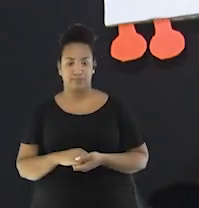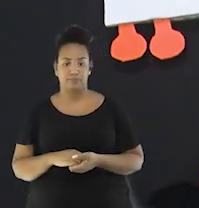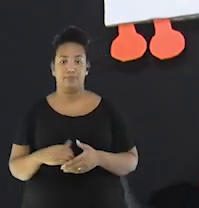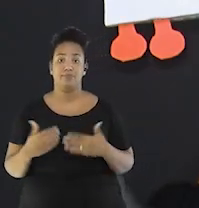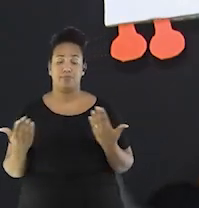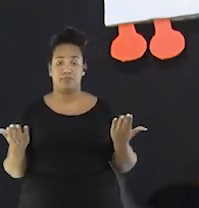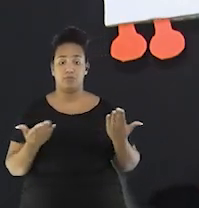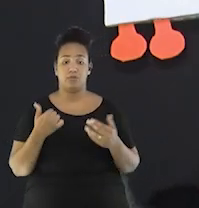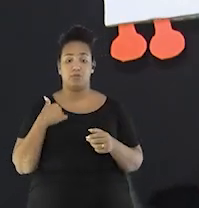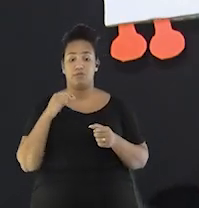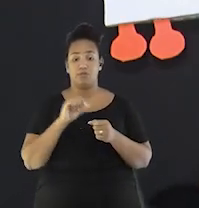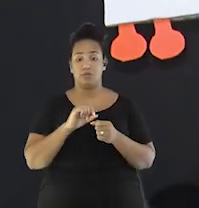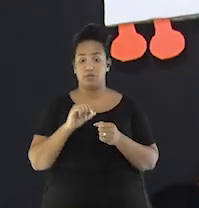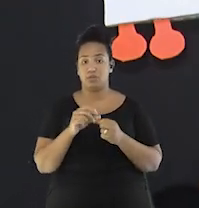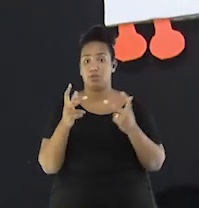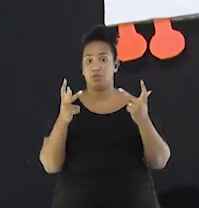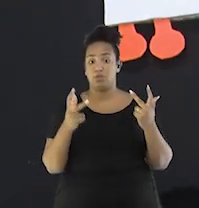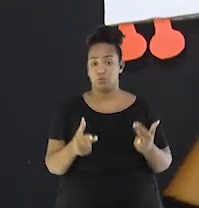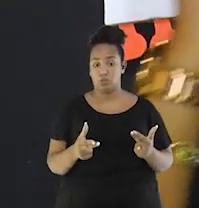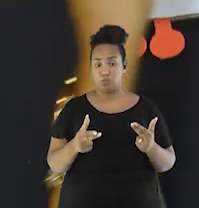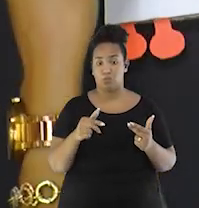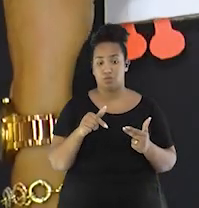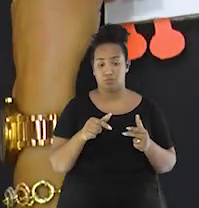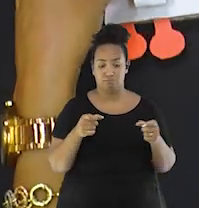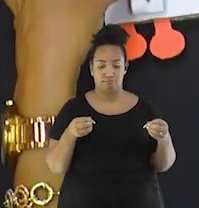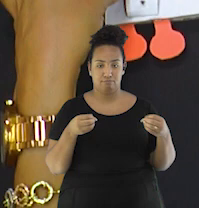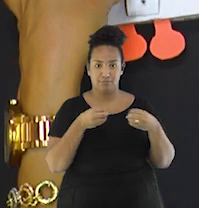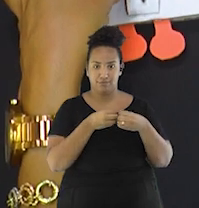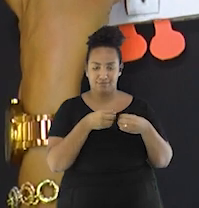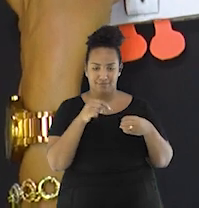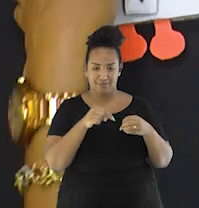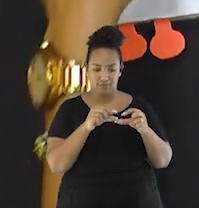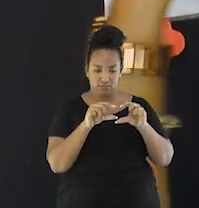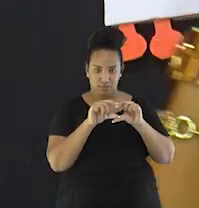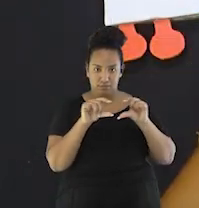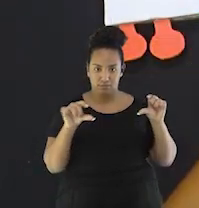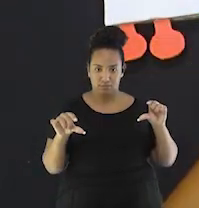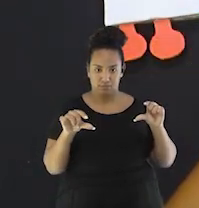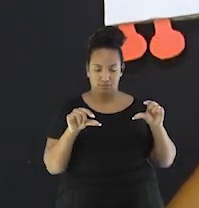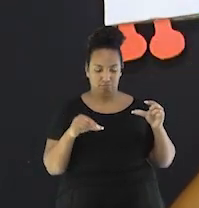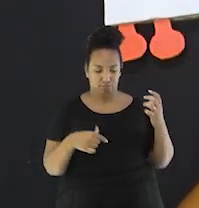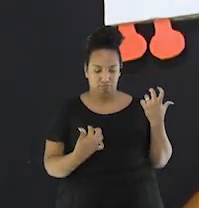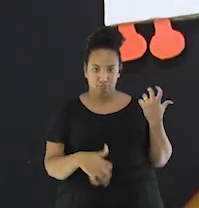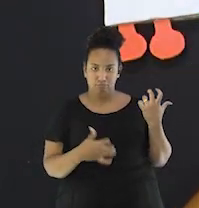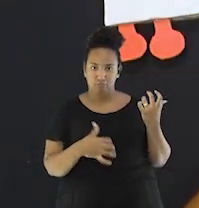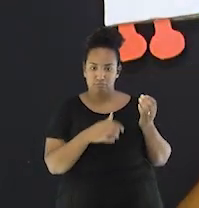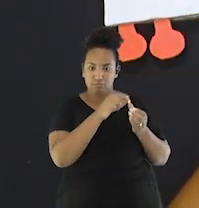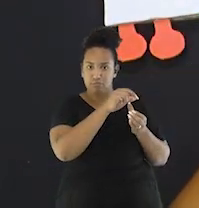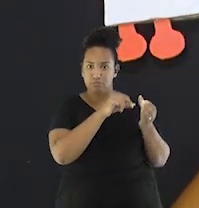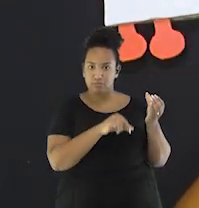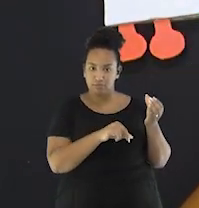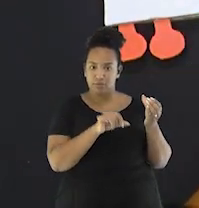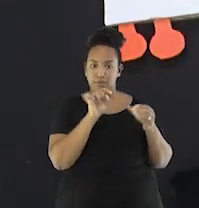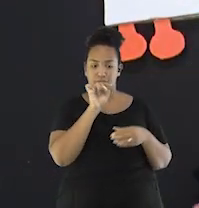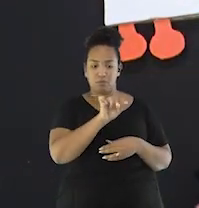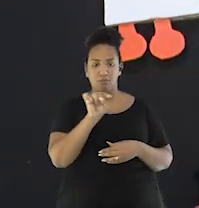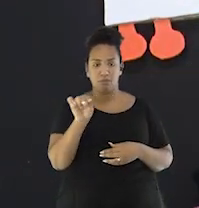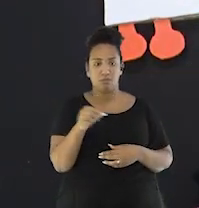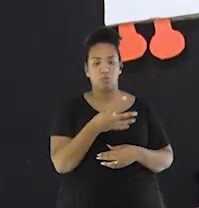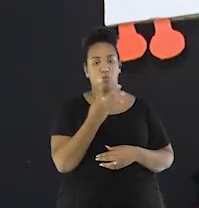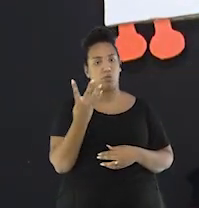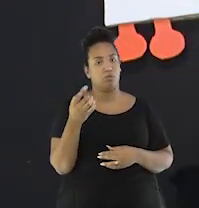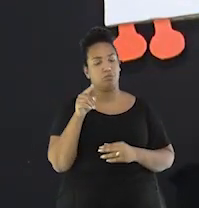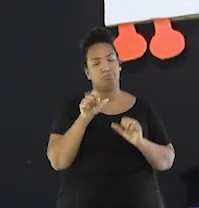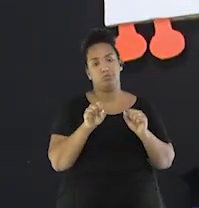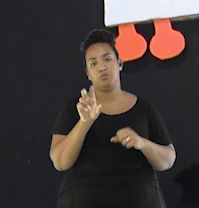Agora eu vou fazer quase a mesma coisa com fitas da largura do braço do ukulele, com 4 furos também.